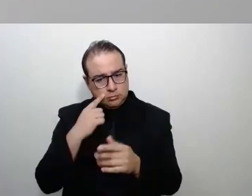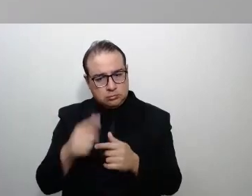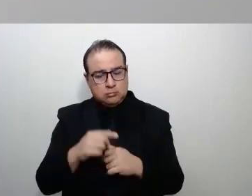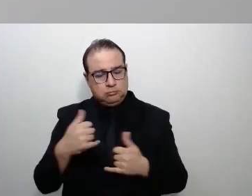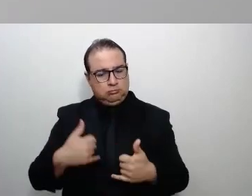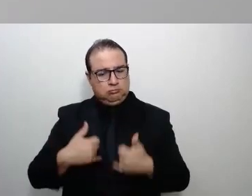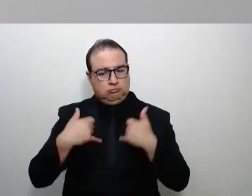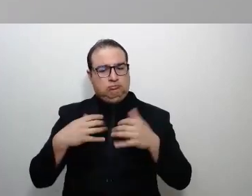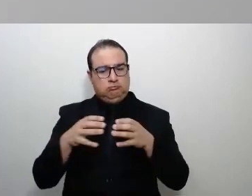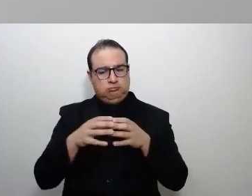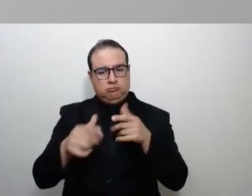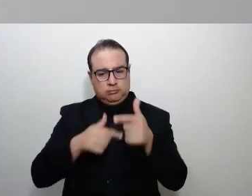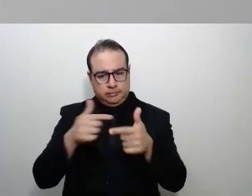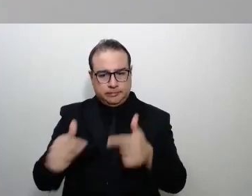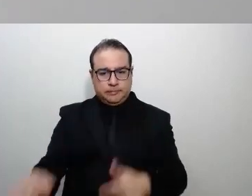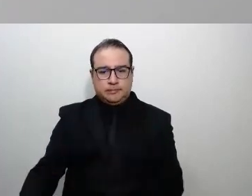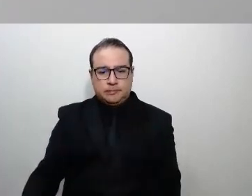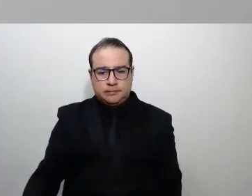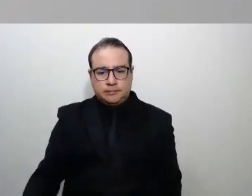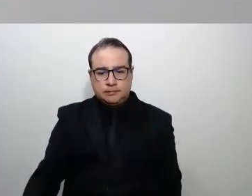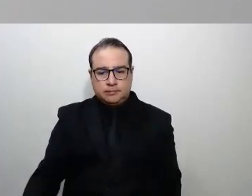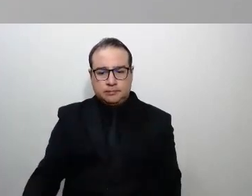orgulhar no nosso trabalho